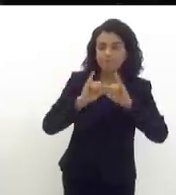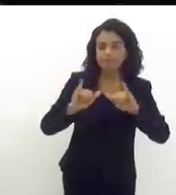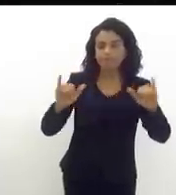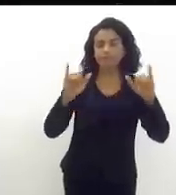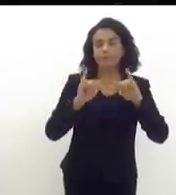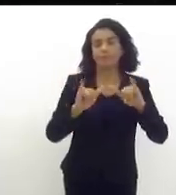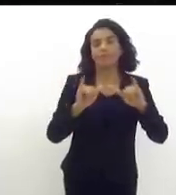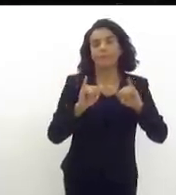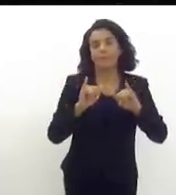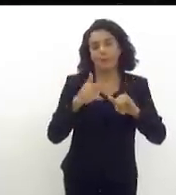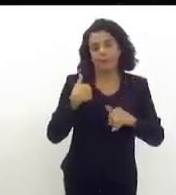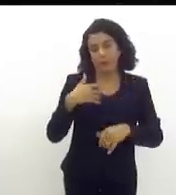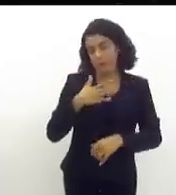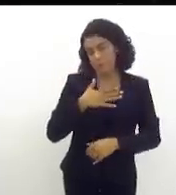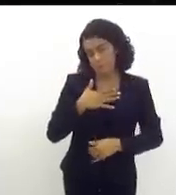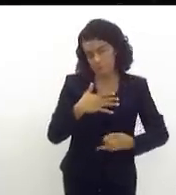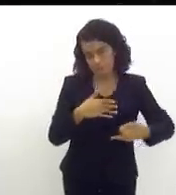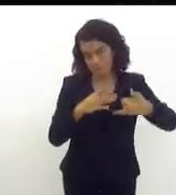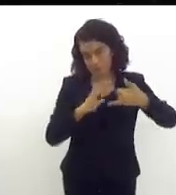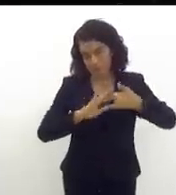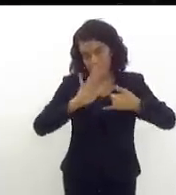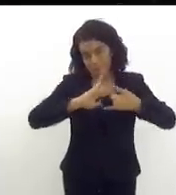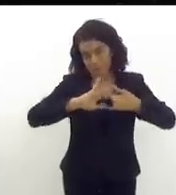até aqui no meu telefone